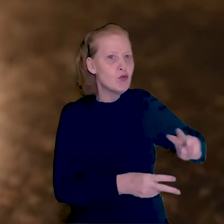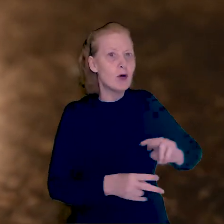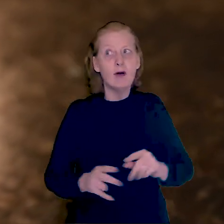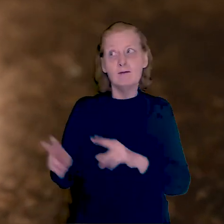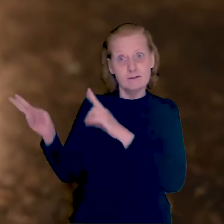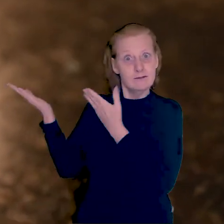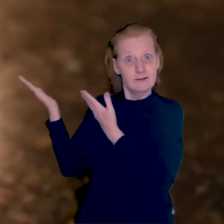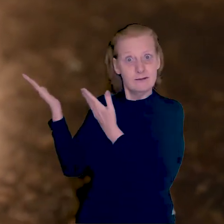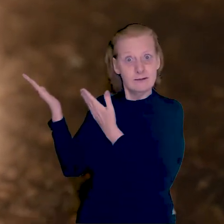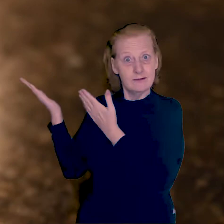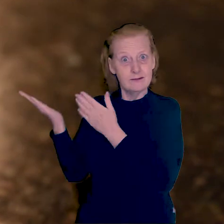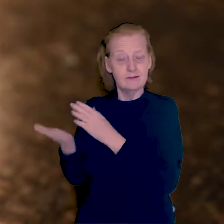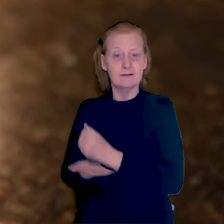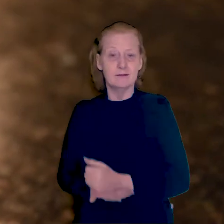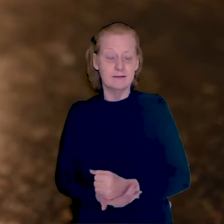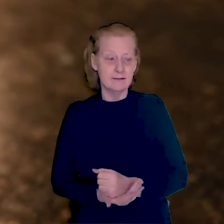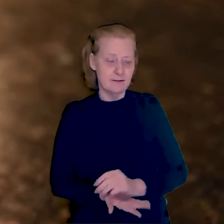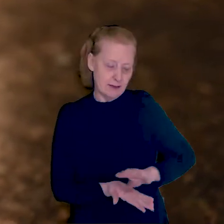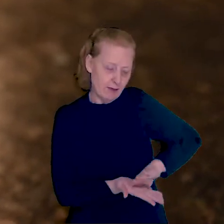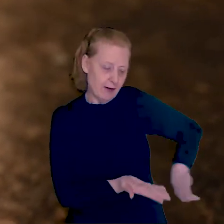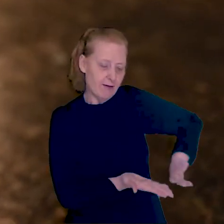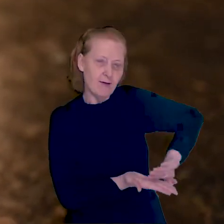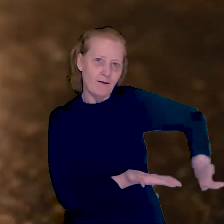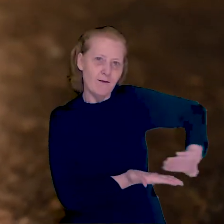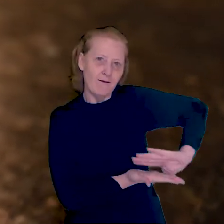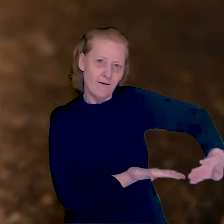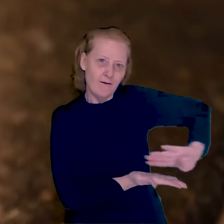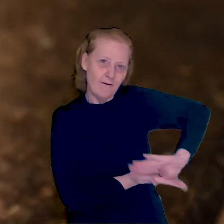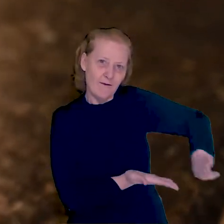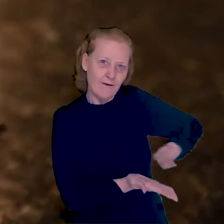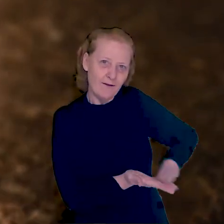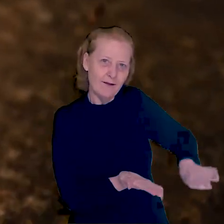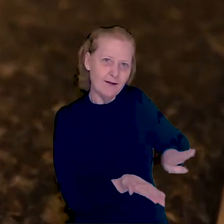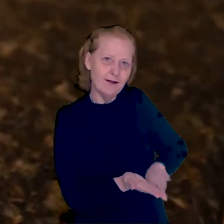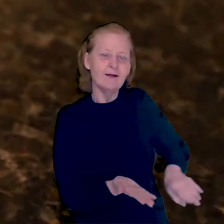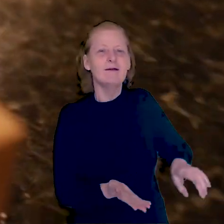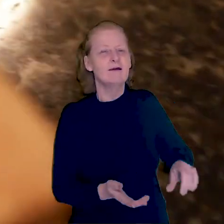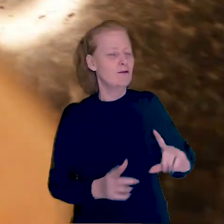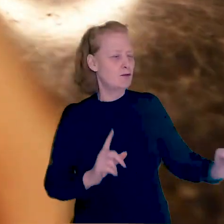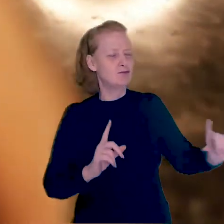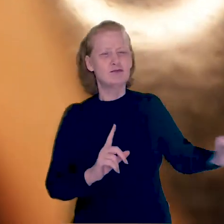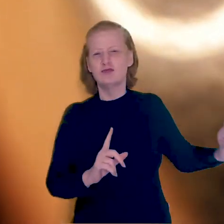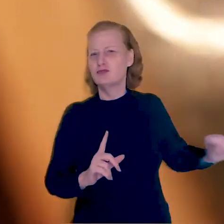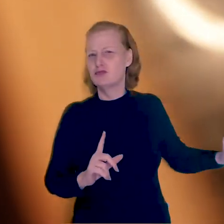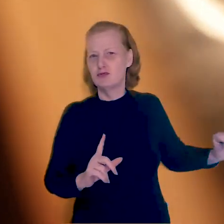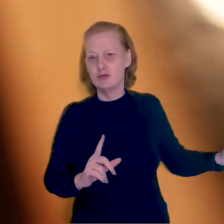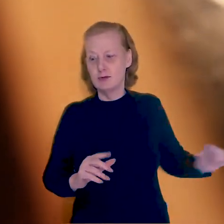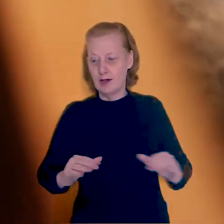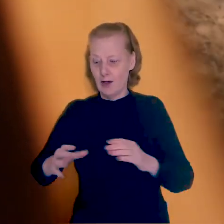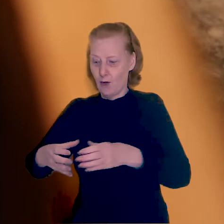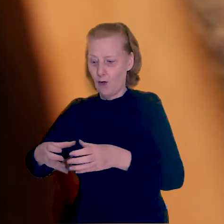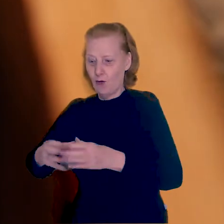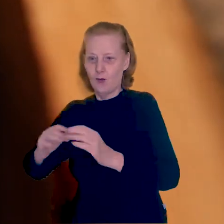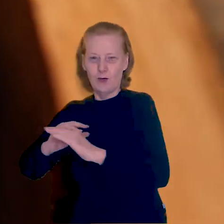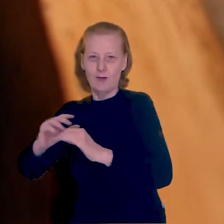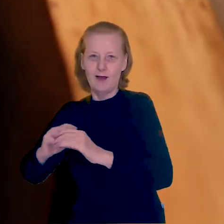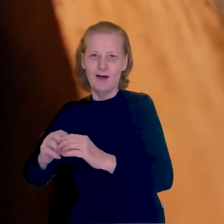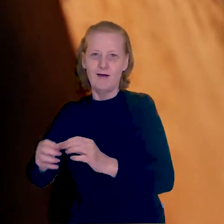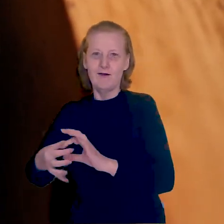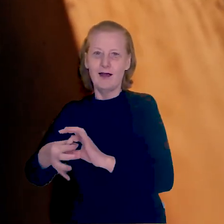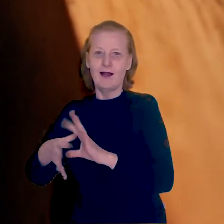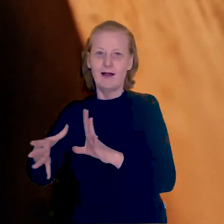Ó, tá vendo como é que sai? Ó? Eles abandonam o local que estão escondidinho e vão subindo.